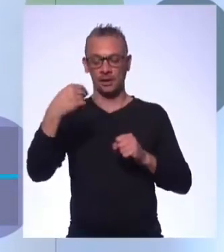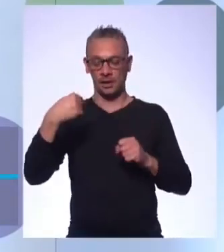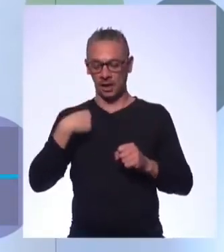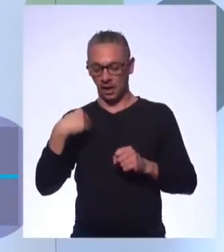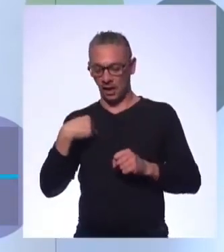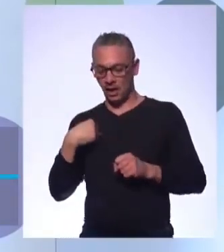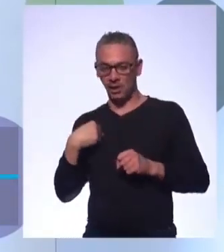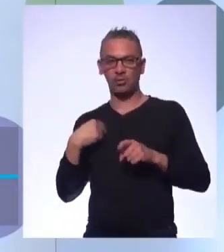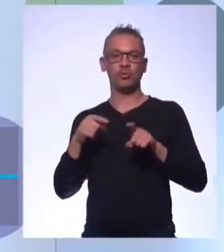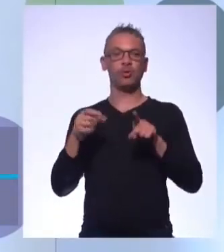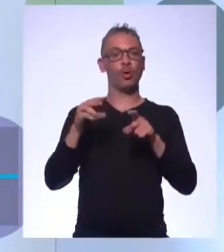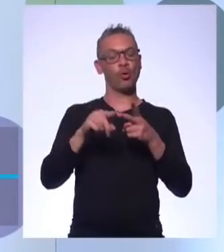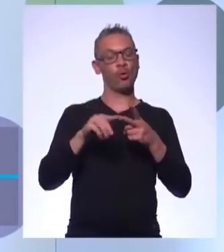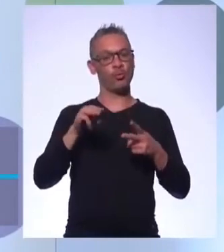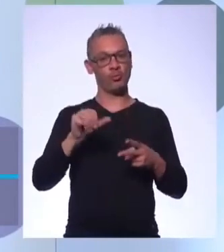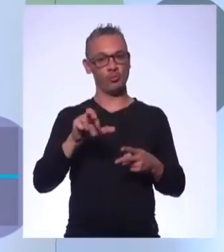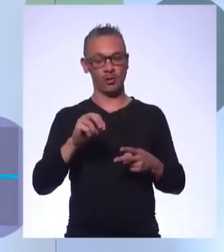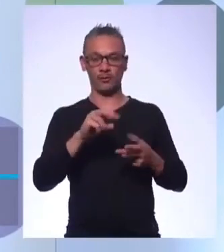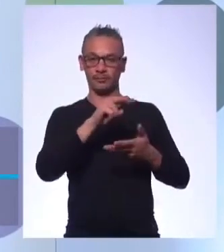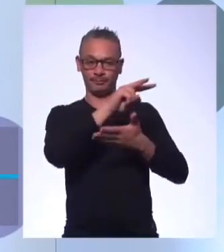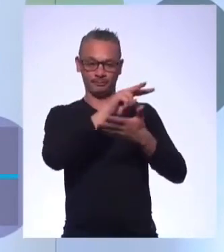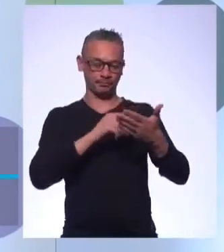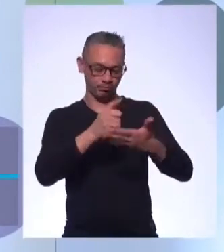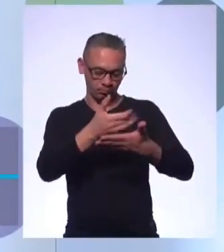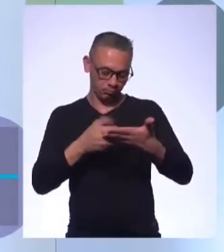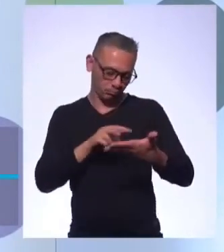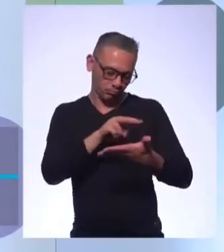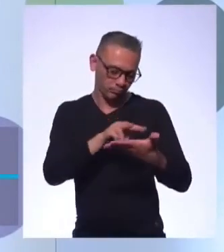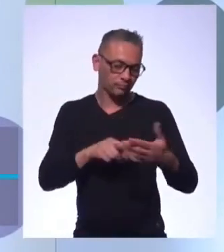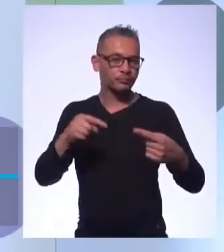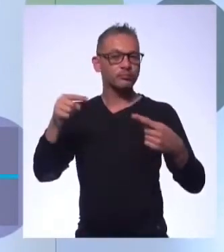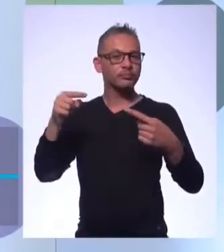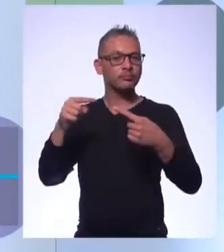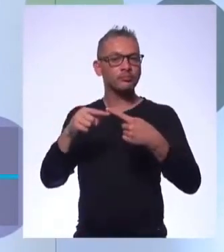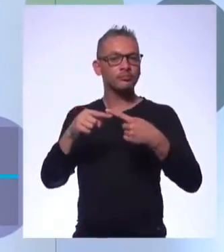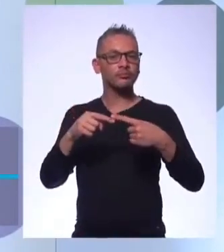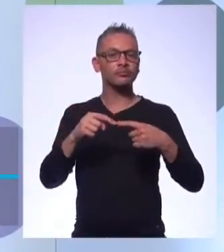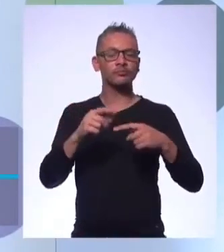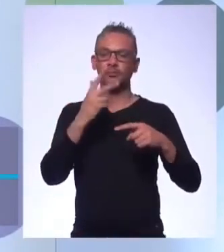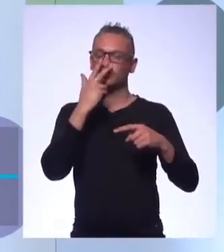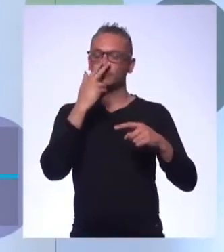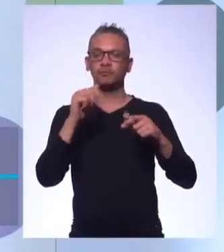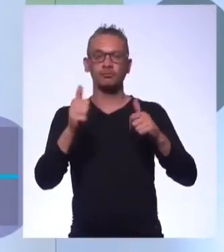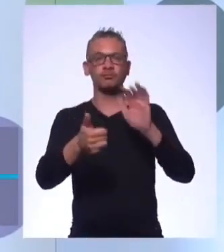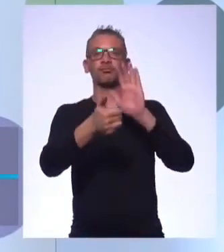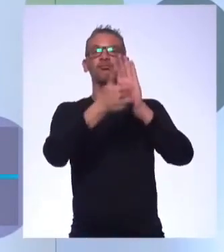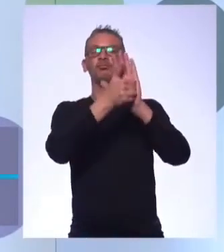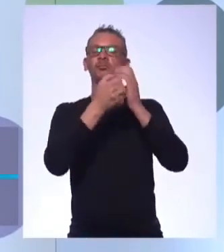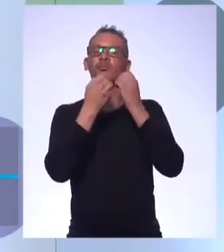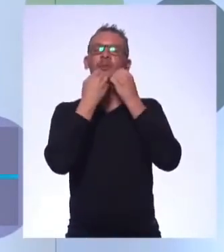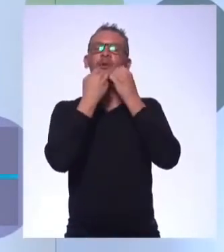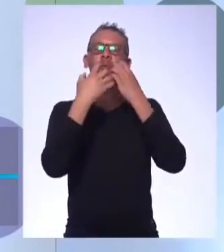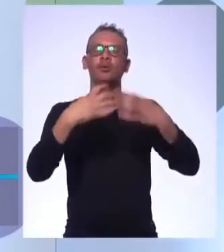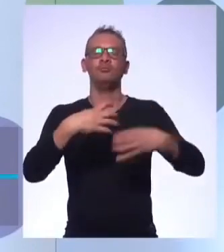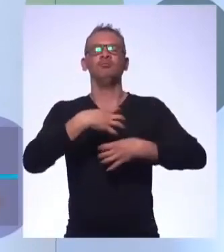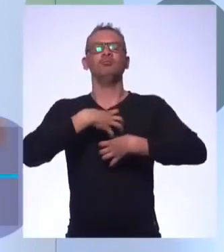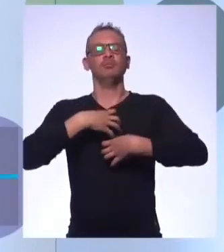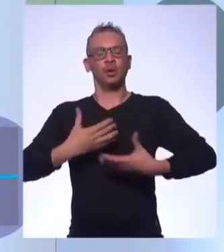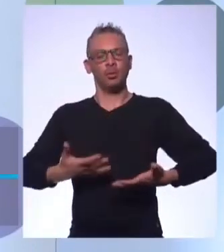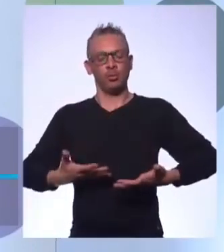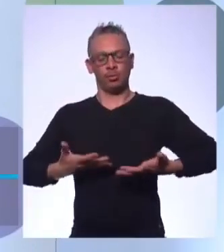mim, para o Mauro, nós aqui que vamos ler, que vamos receber, para que a gente se cerque de positividade, para que a gente se sinta